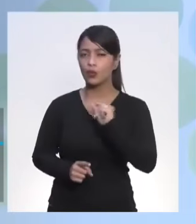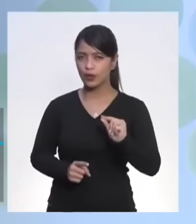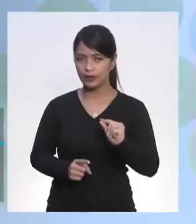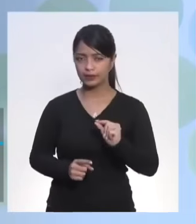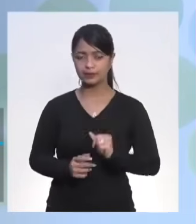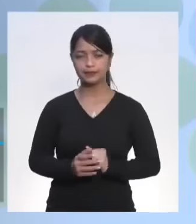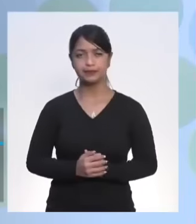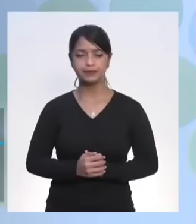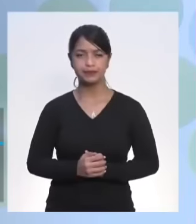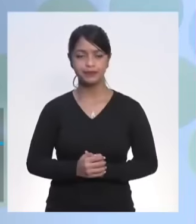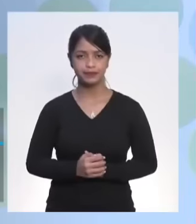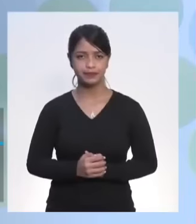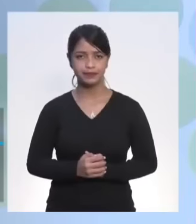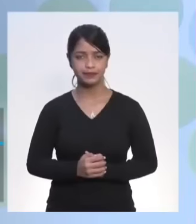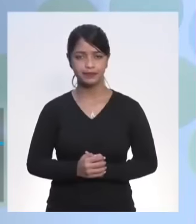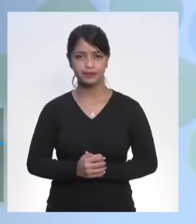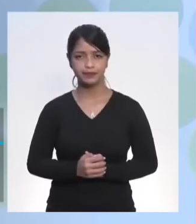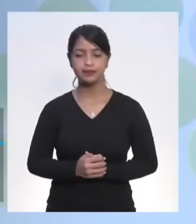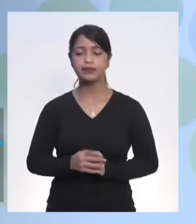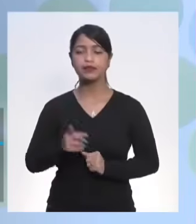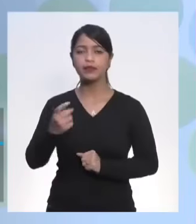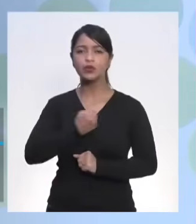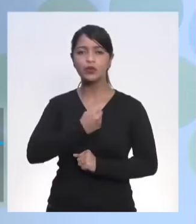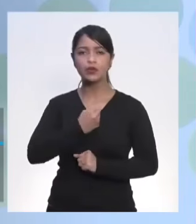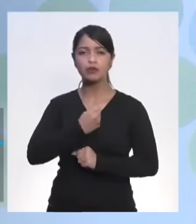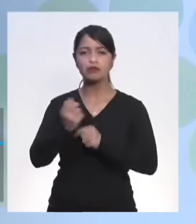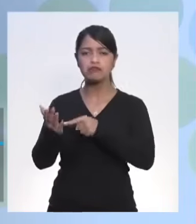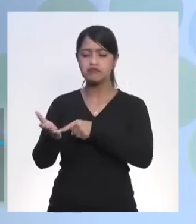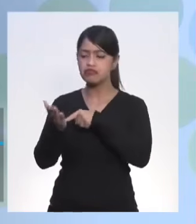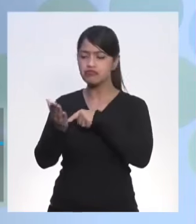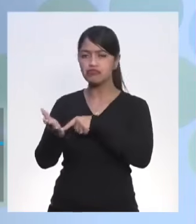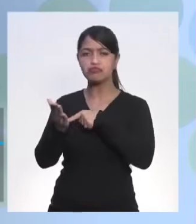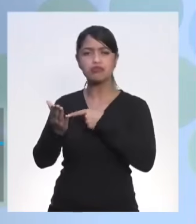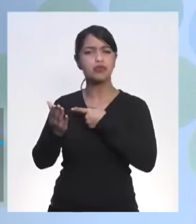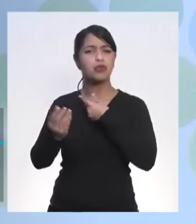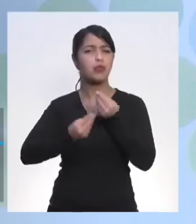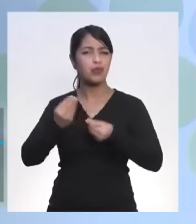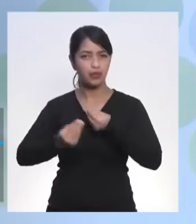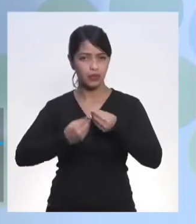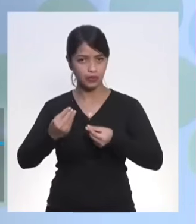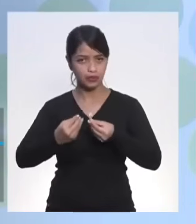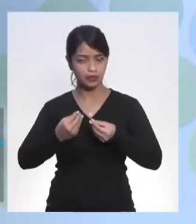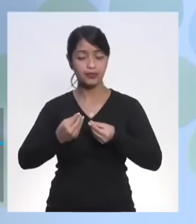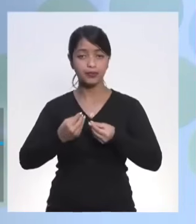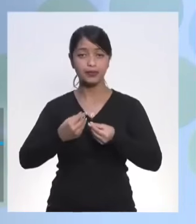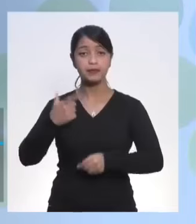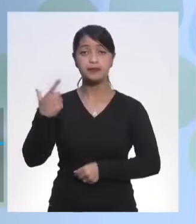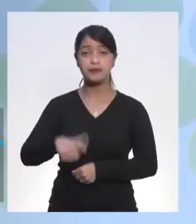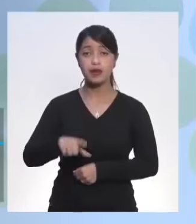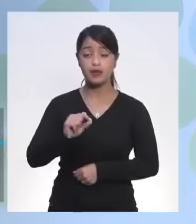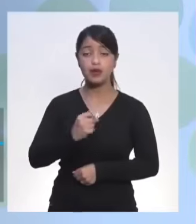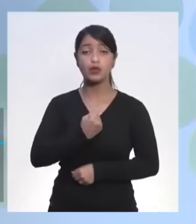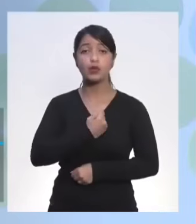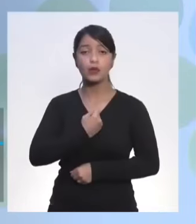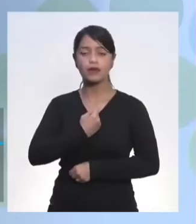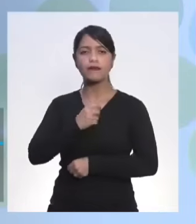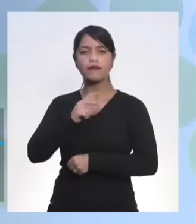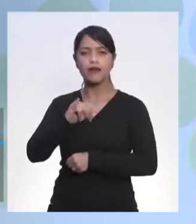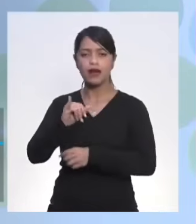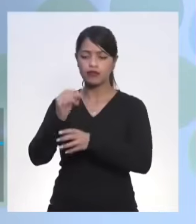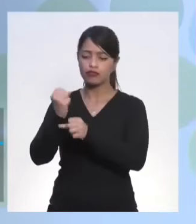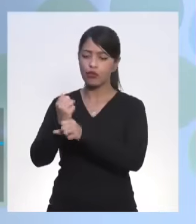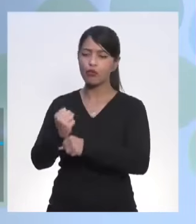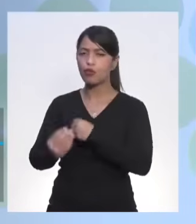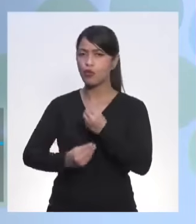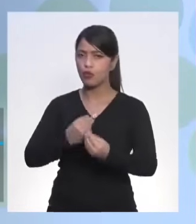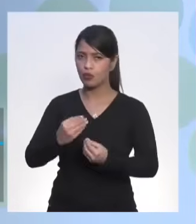de que forma esses dados estão sendo apresentados e de que forma esse valor vai ser apresentado. Então, por exemplo,